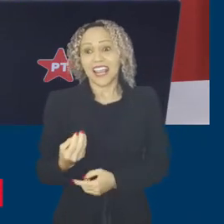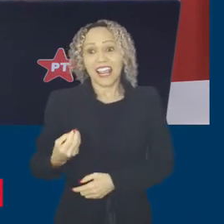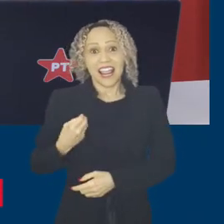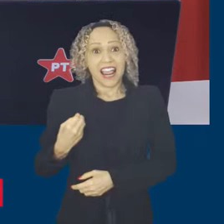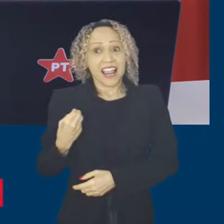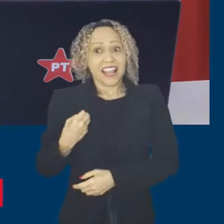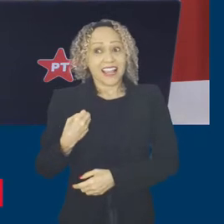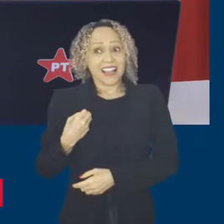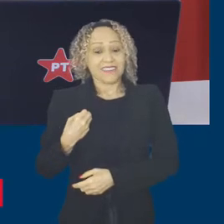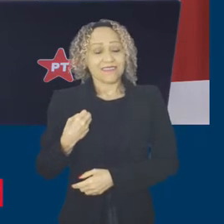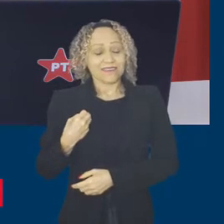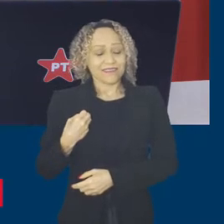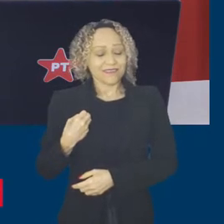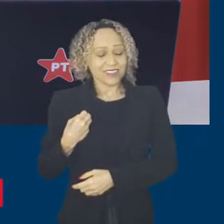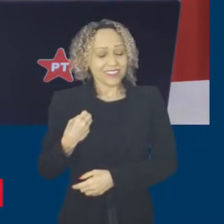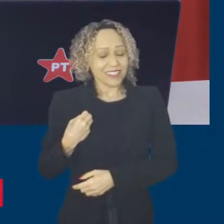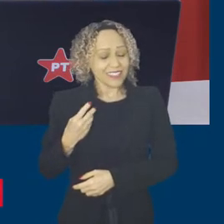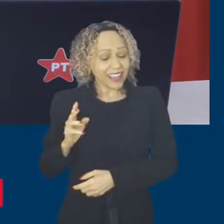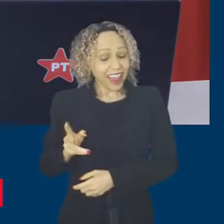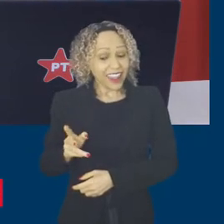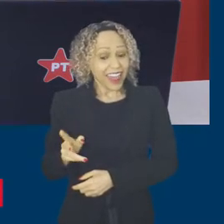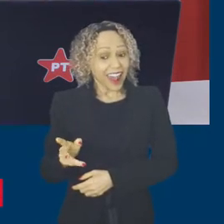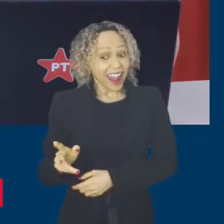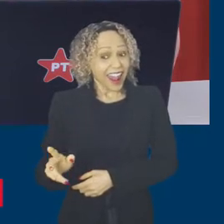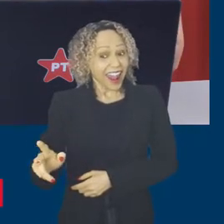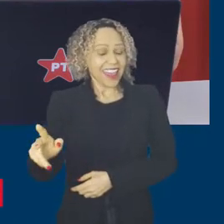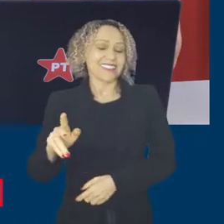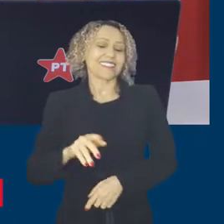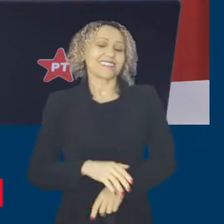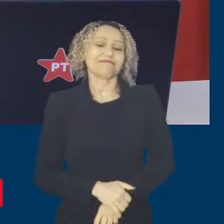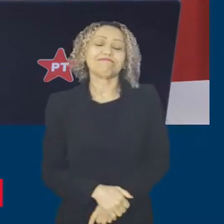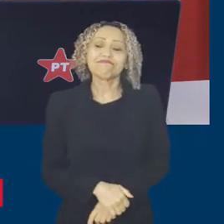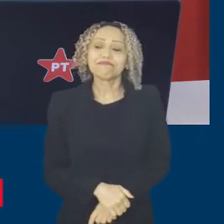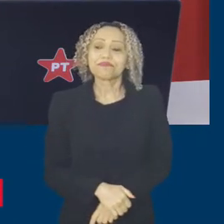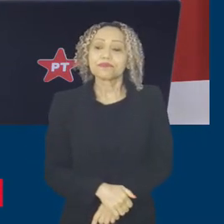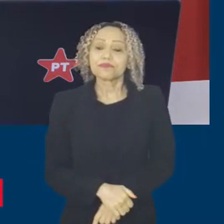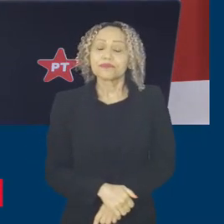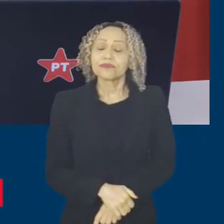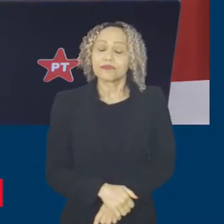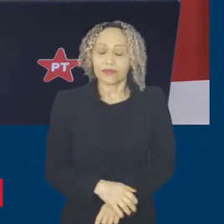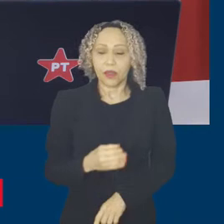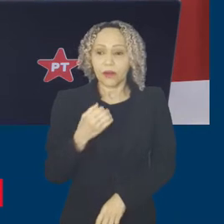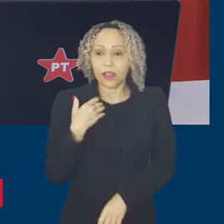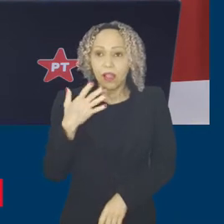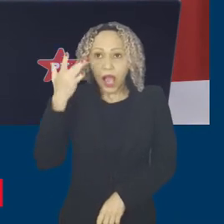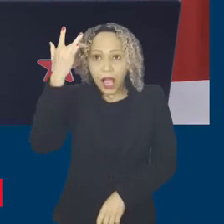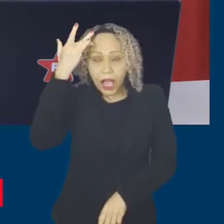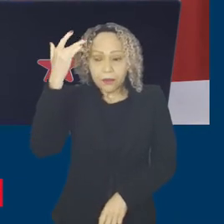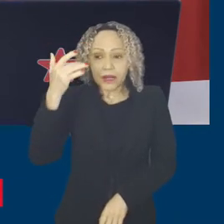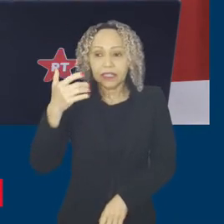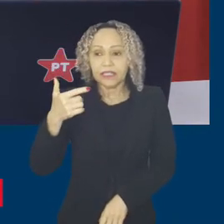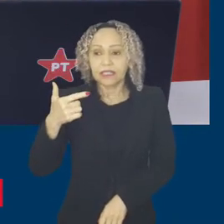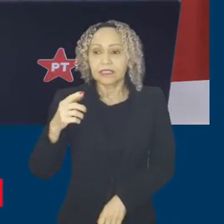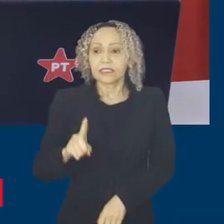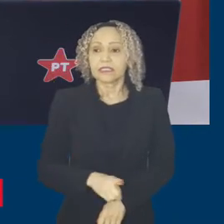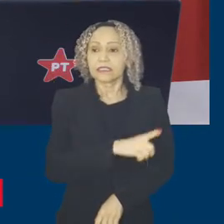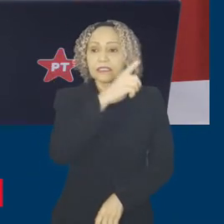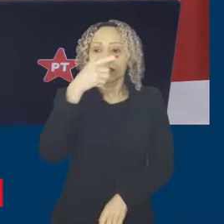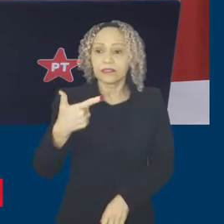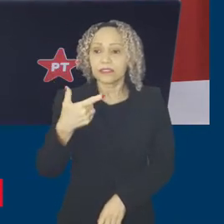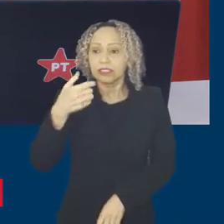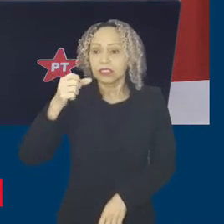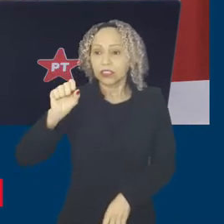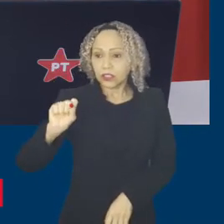é uma loucura, eu sei, mas que bom que você está aqui com a gente nessa manhã. Amanhã, né, dia 28, a Secretaria de Mulheres do